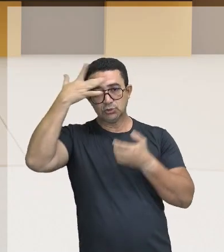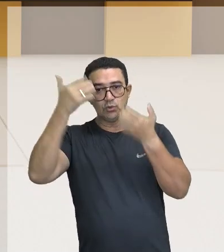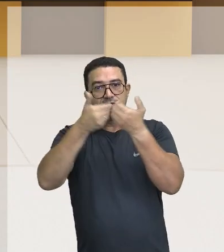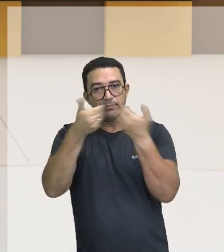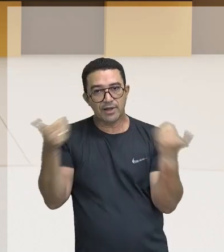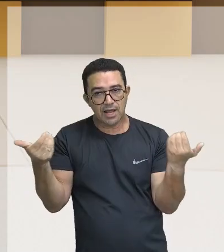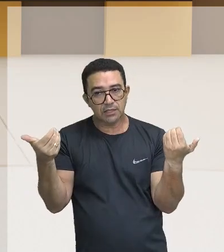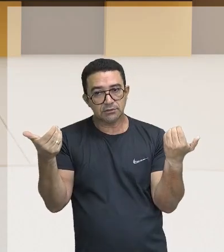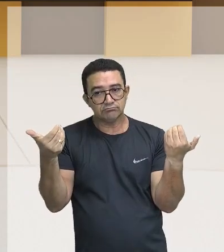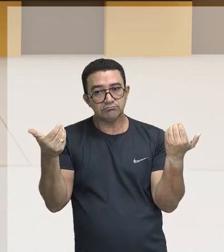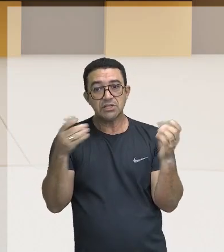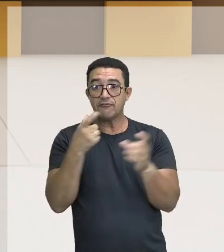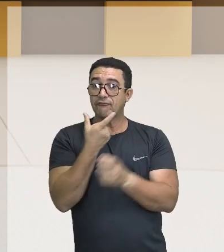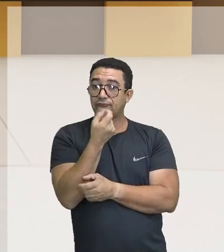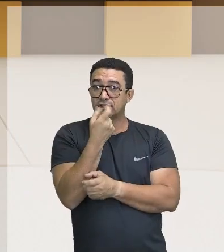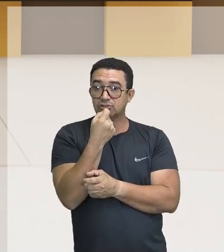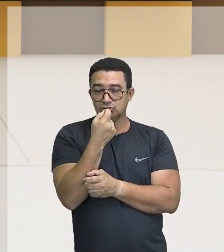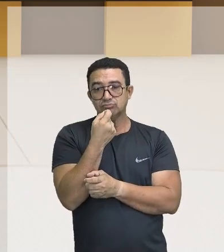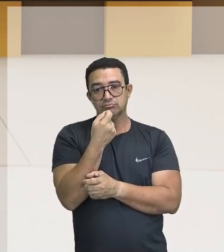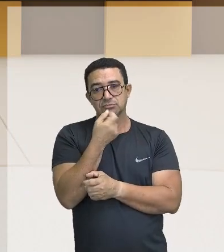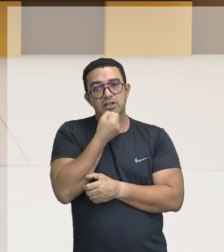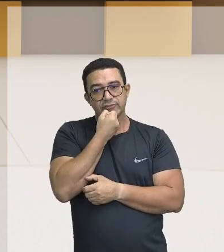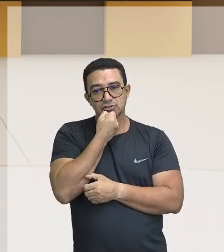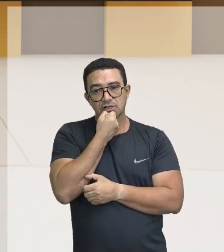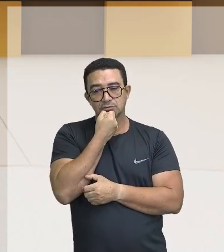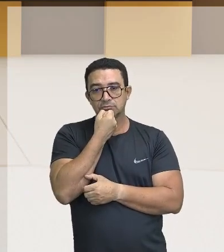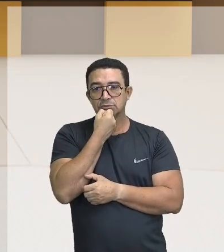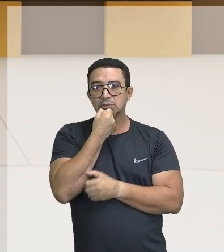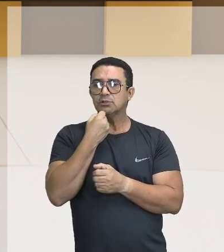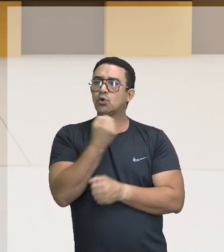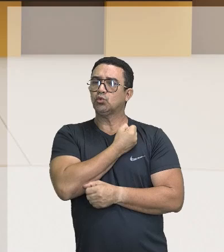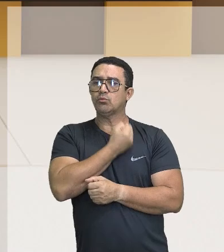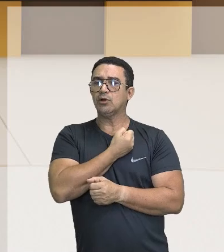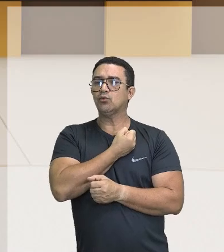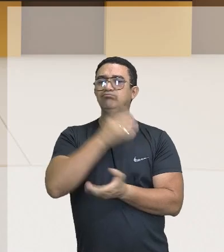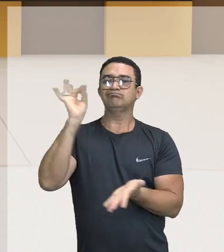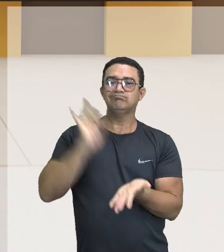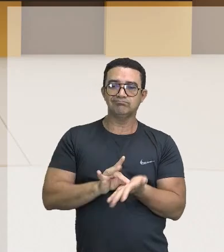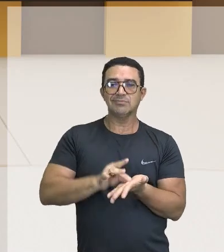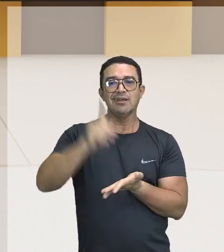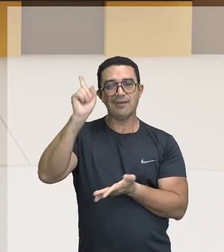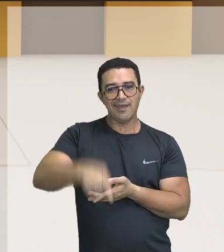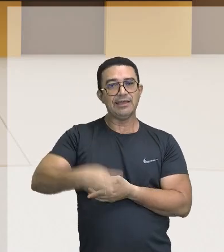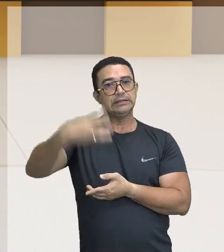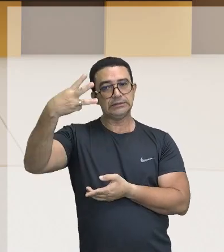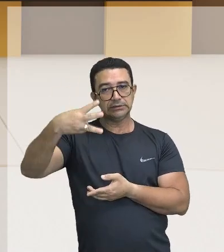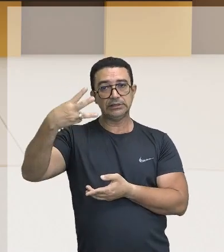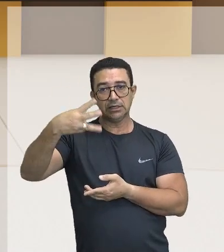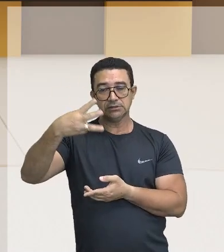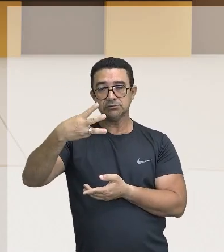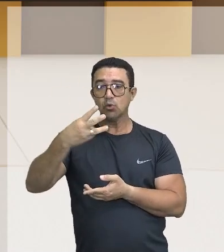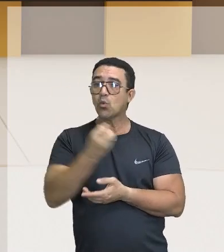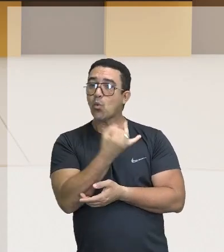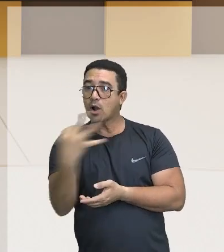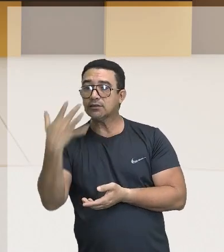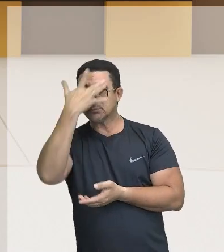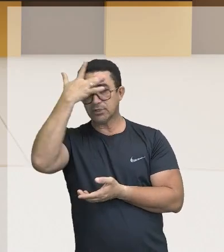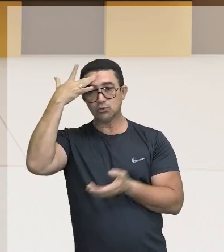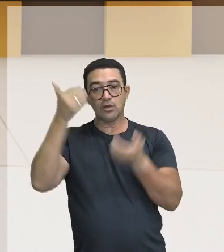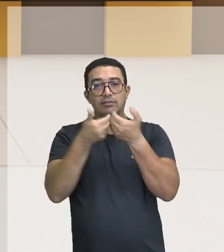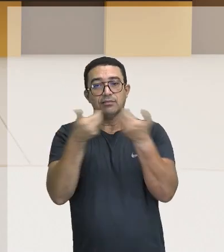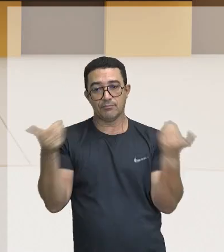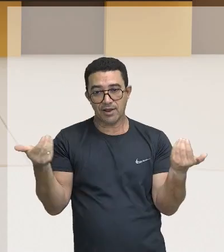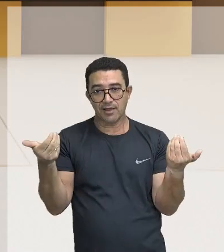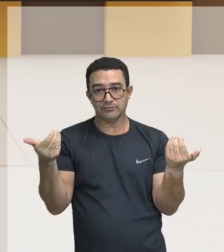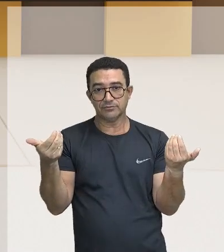20 que foram pesquisadas. Então, o valor absoluto é 3, porque 3 é a quantidade de pessoas separadas, e